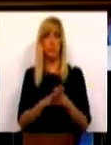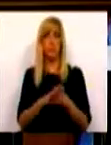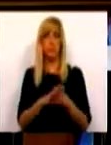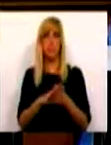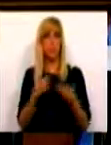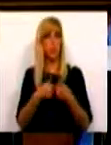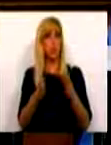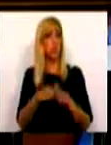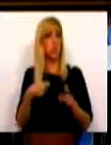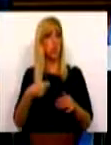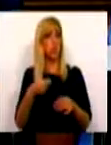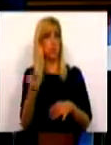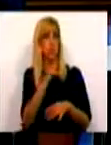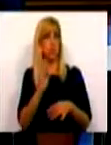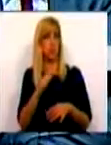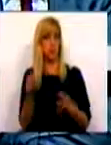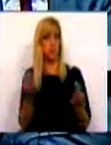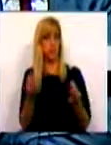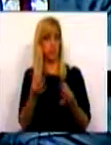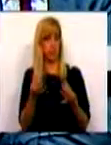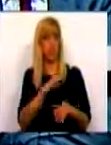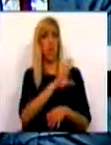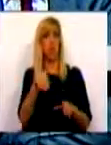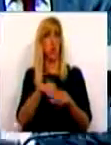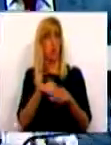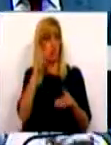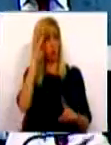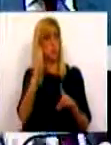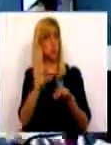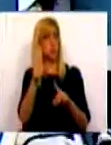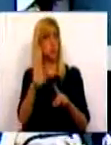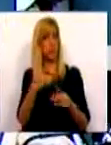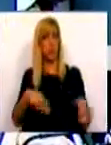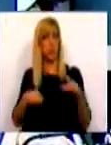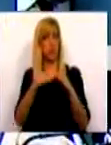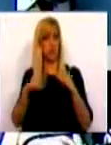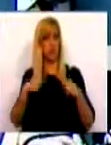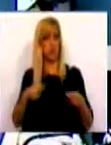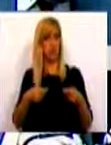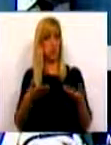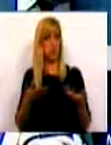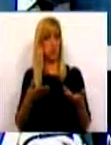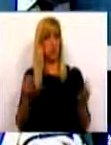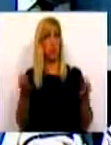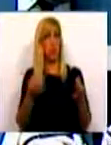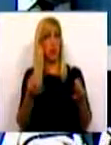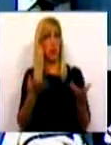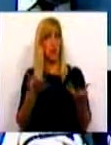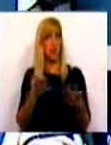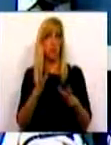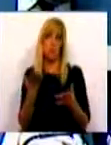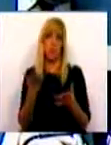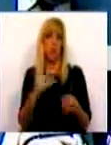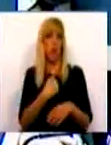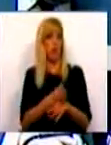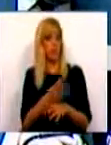Toda a despesa foi executada, incluindo os objetivos para o nível do investimento, apesar do profundo